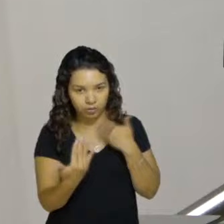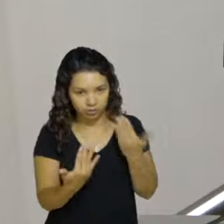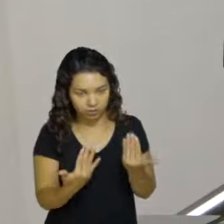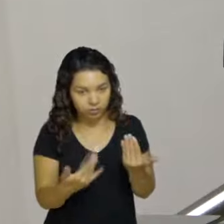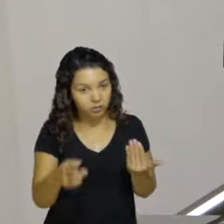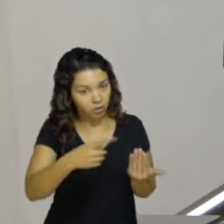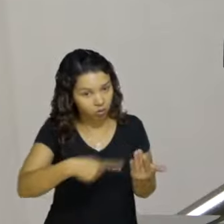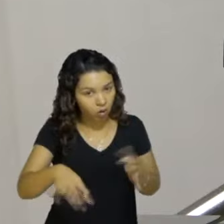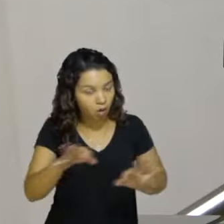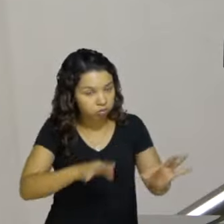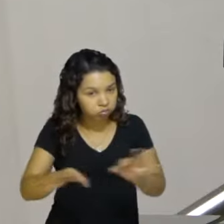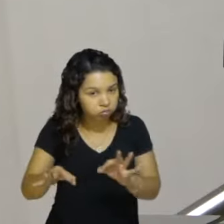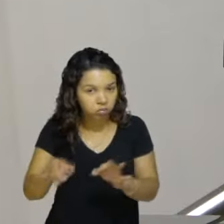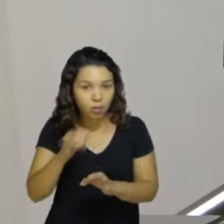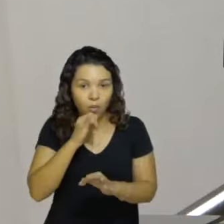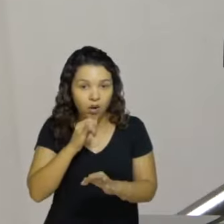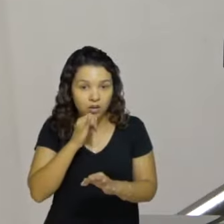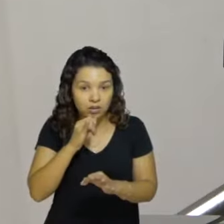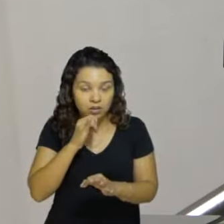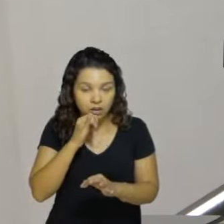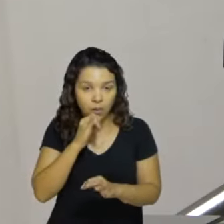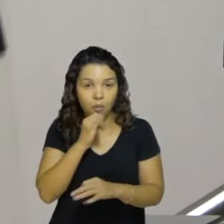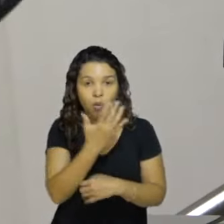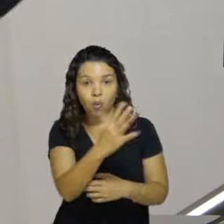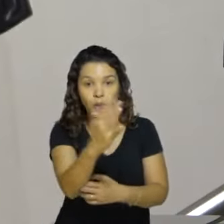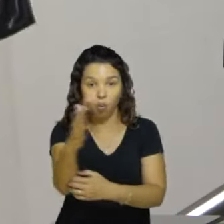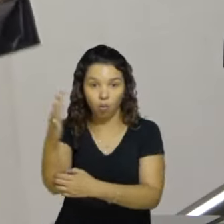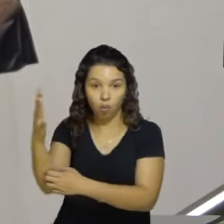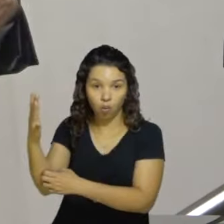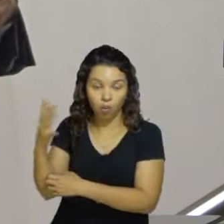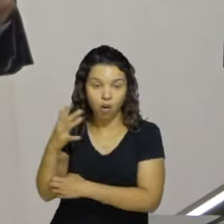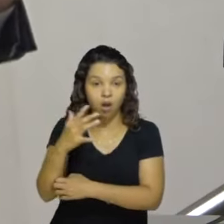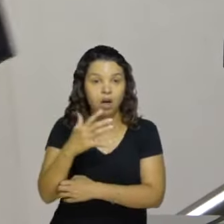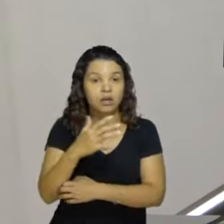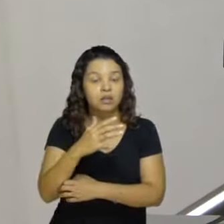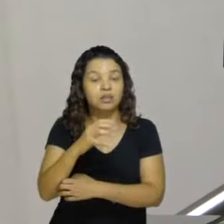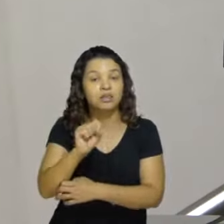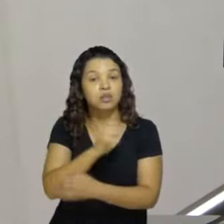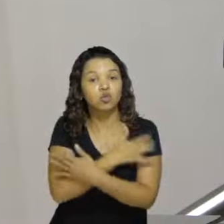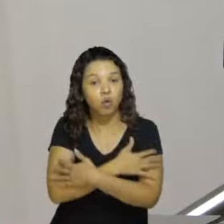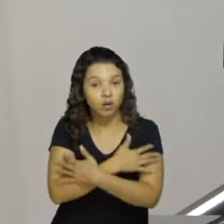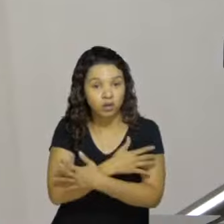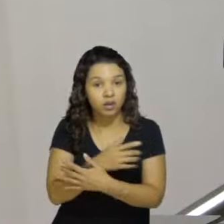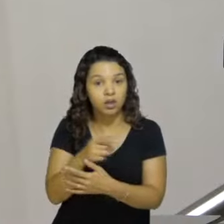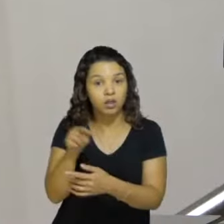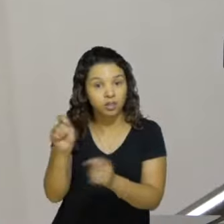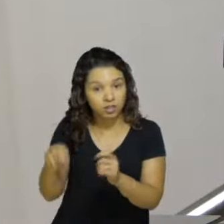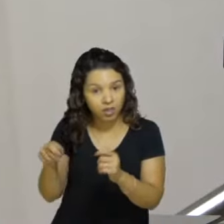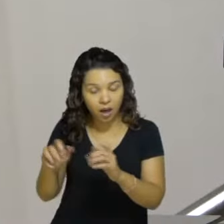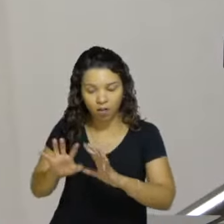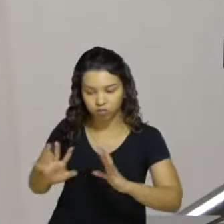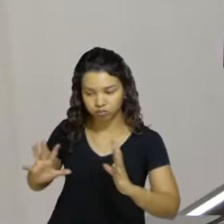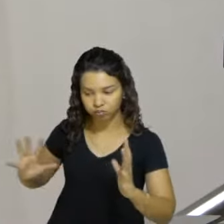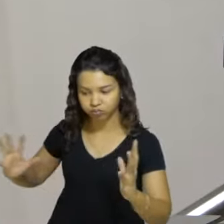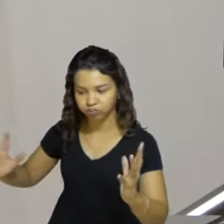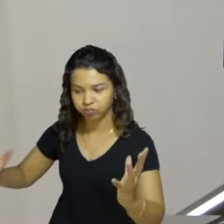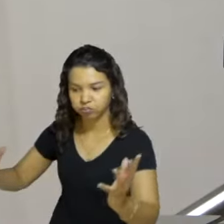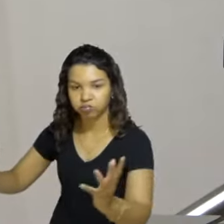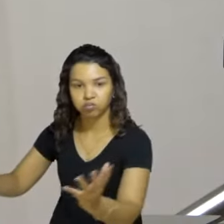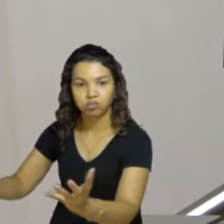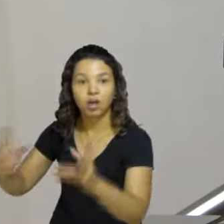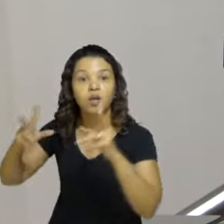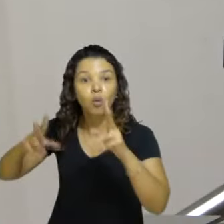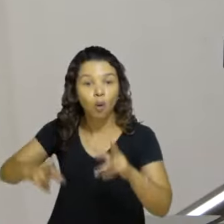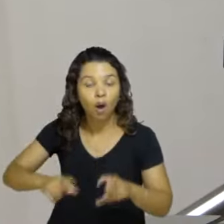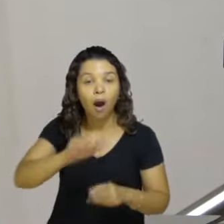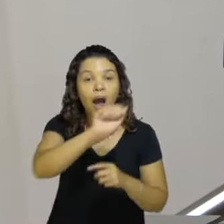espaço, por exemplo, o Parque Nacional de São Joaquim. Por que não cercar aquele espaço, como acontece, por exemplo, na África? Na África, os animais não